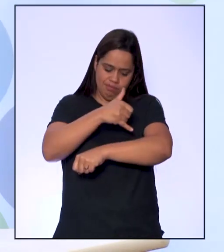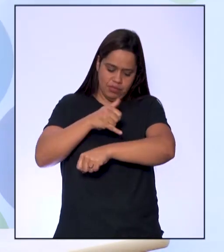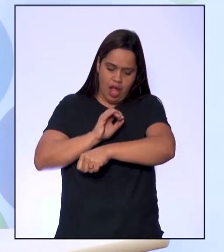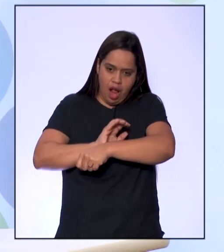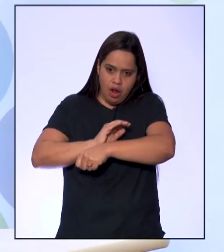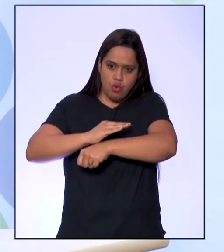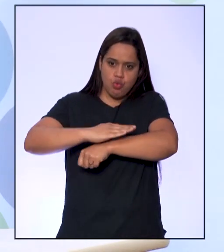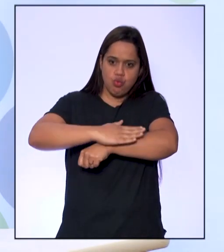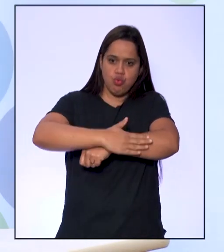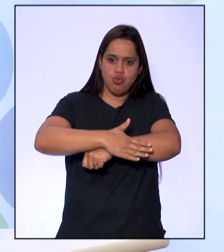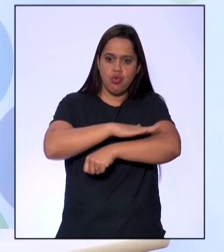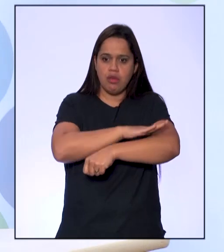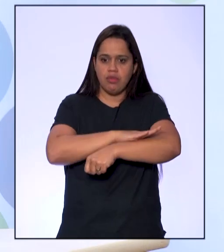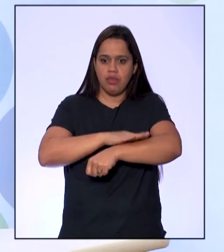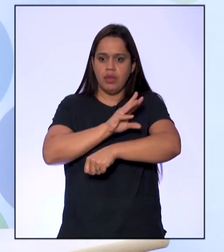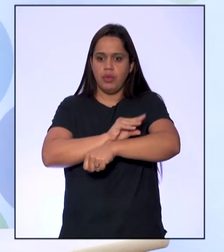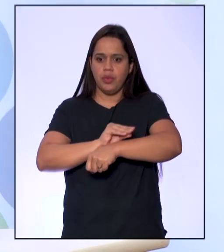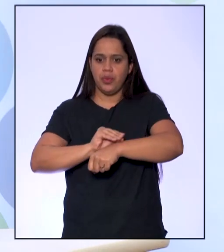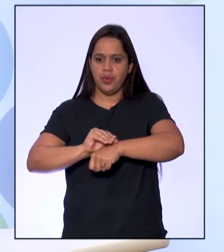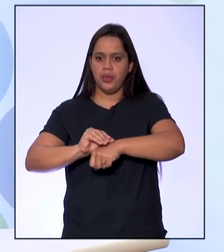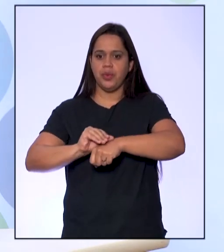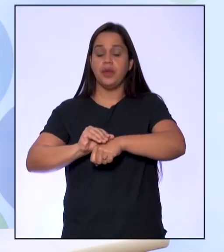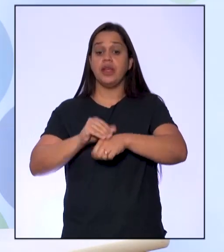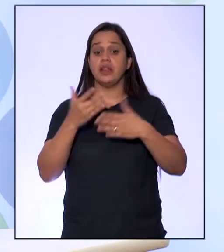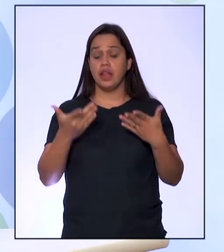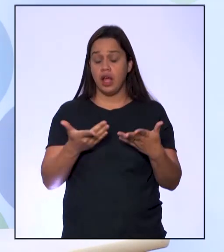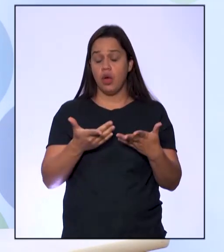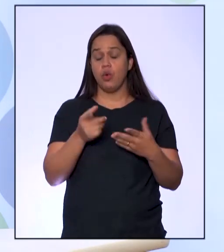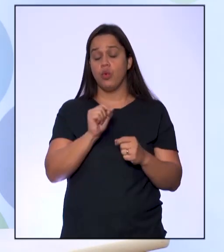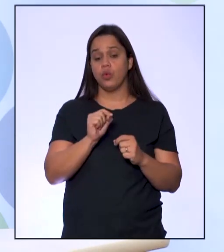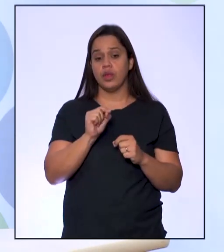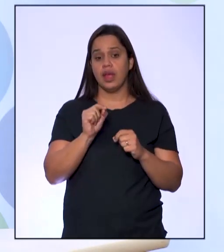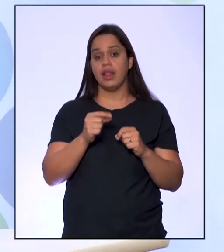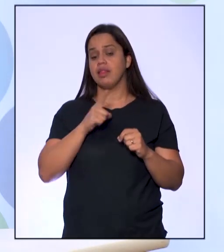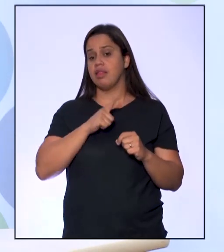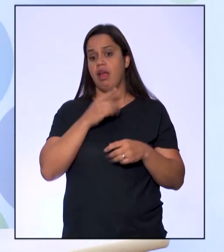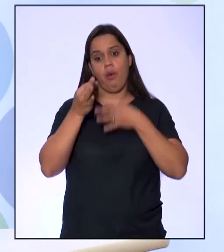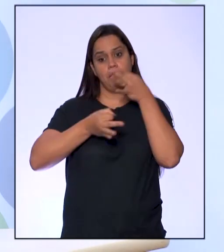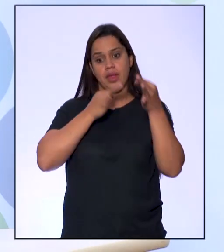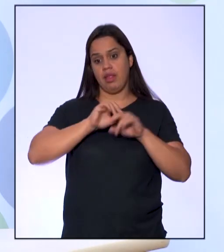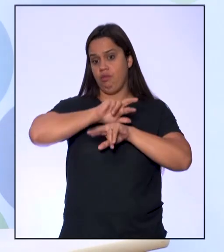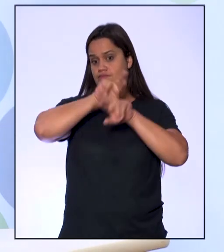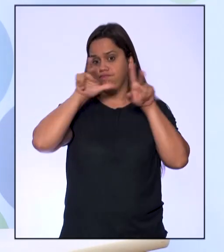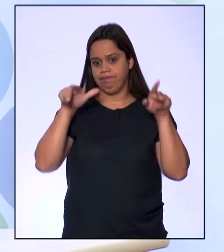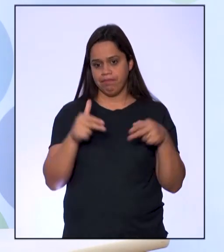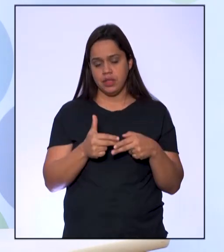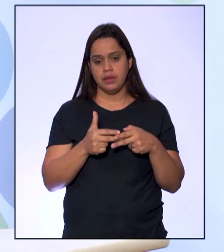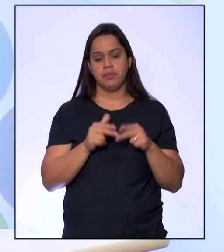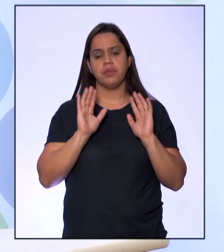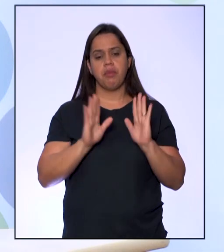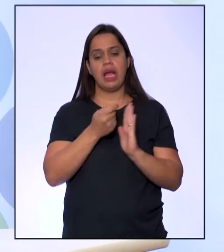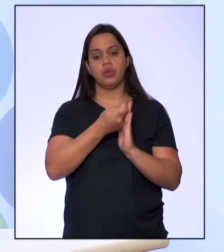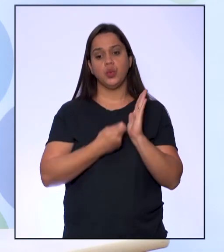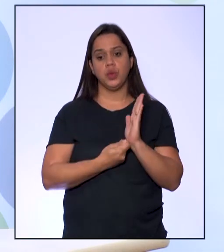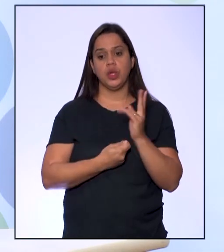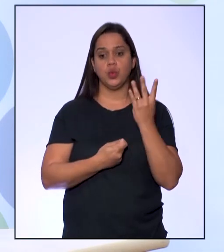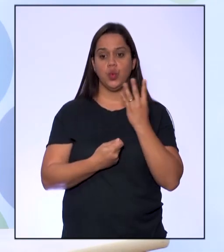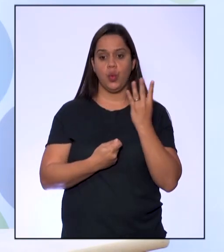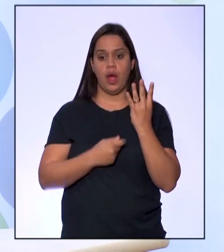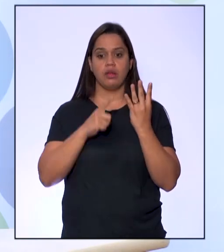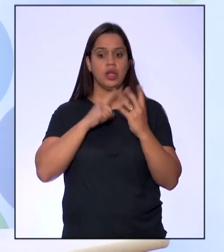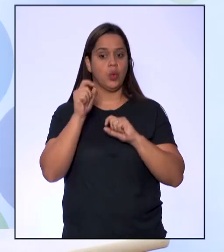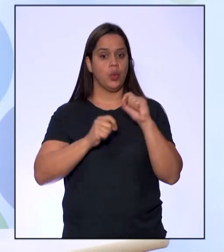cobrir. Tudo bem, gente? Então, como vocês podem ver, há muitas opiniões. Só que aí, no texto 4, nós temos o